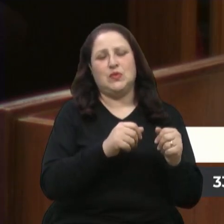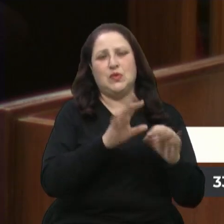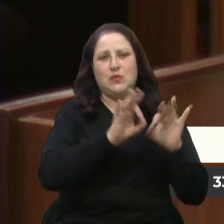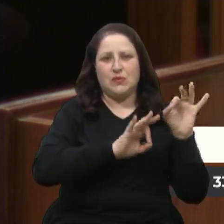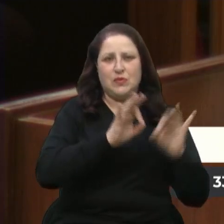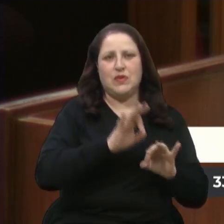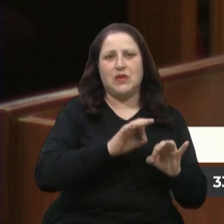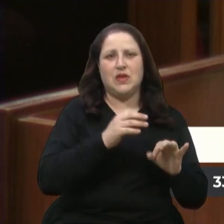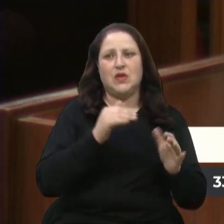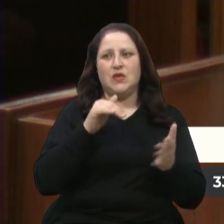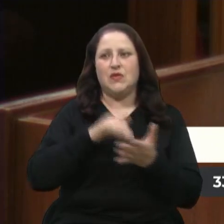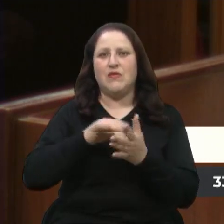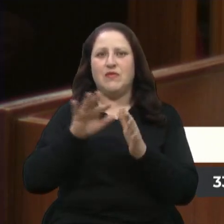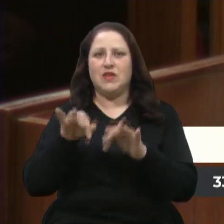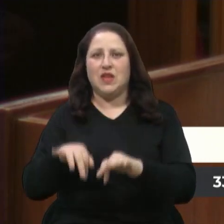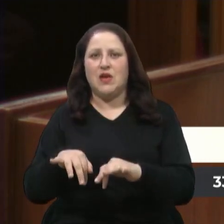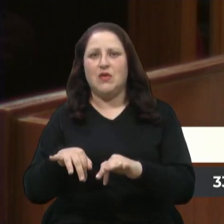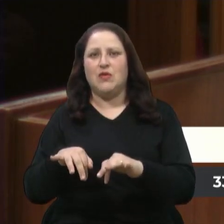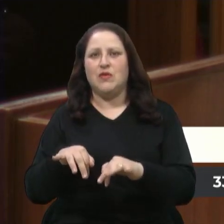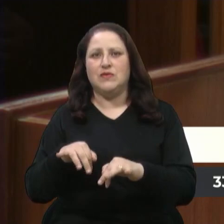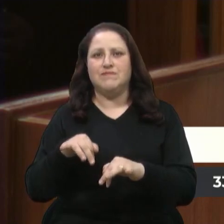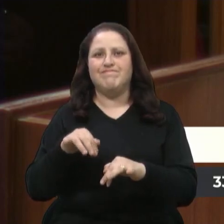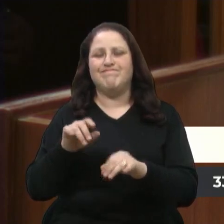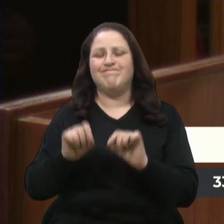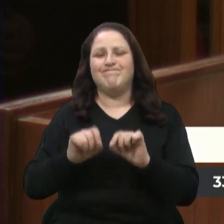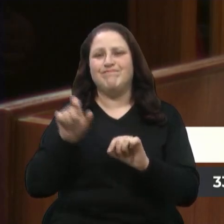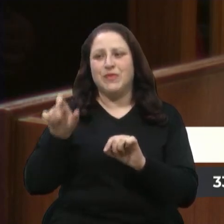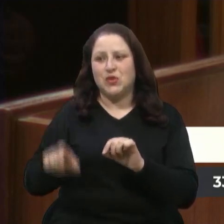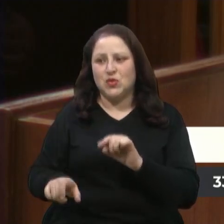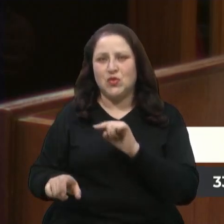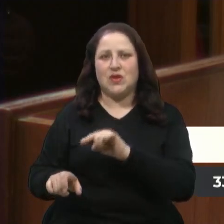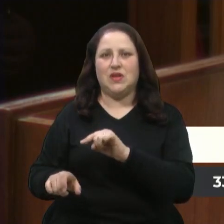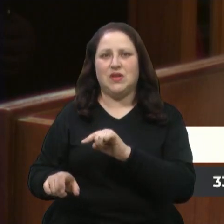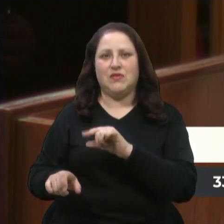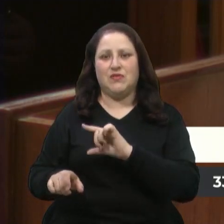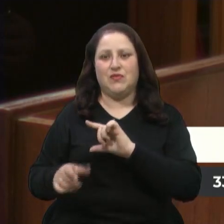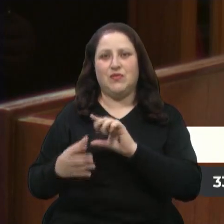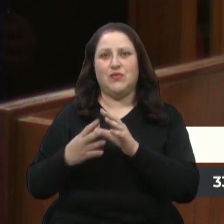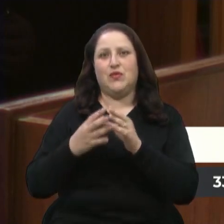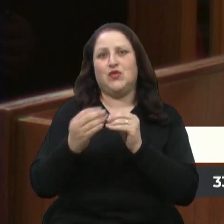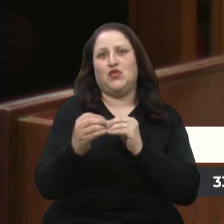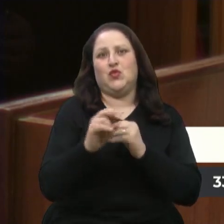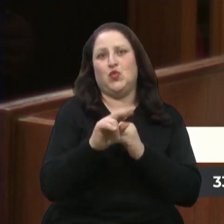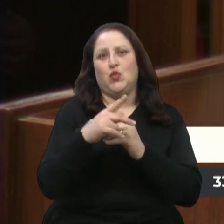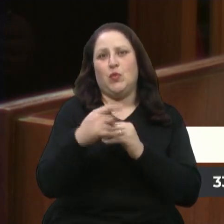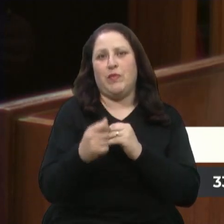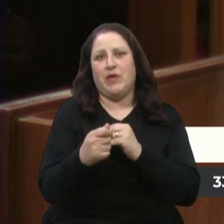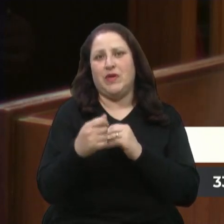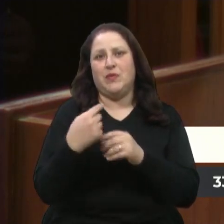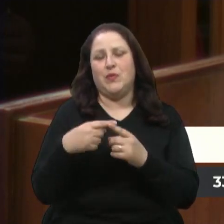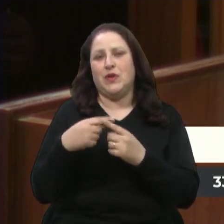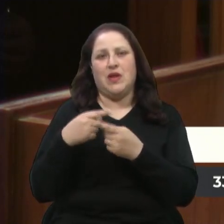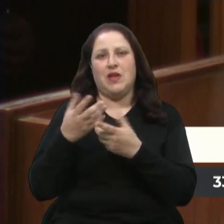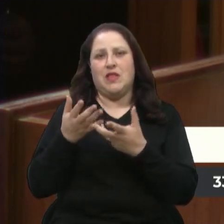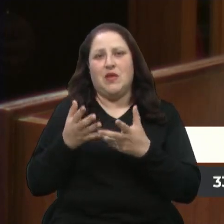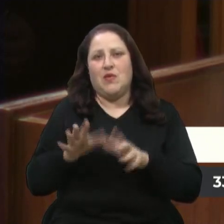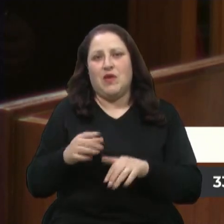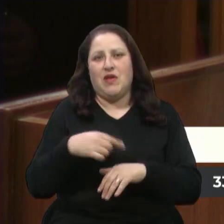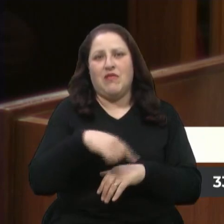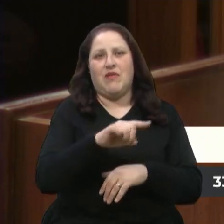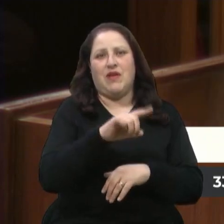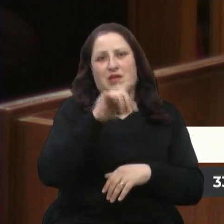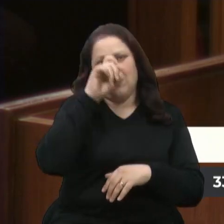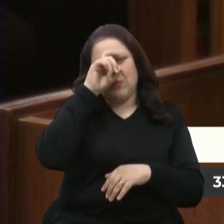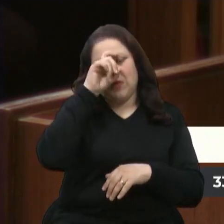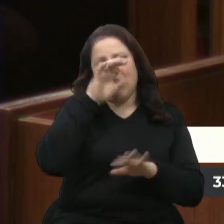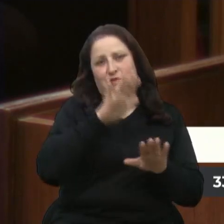nós tivemos um que fugiu 3 vezes da UPA para poder ir para uma internação. Então, o que é importante? Deixa eu ver